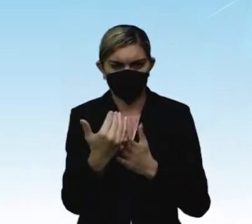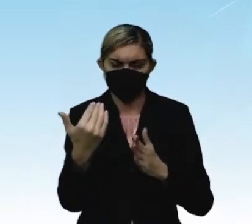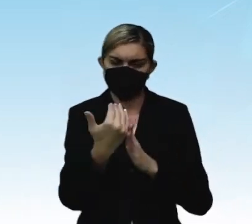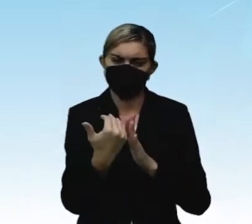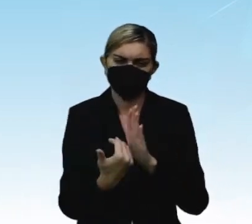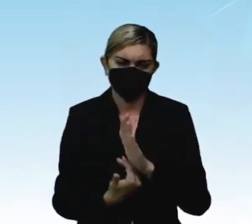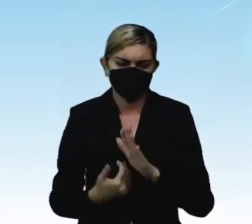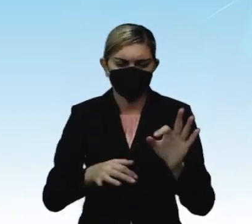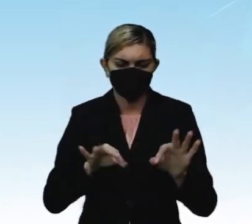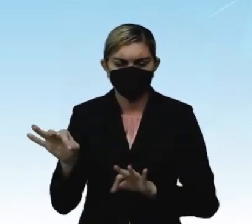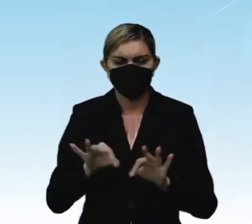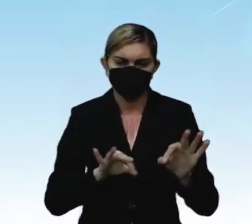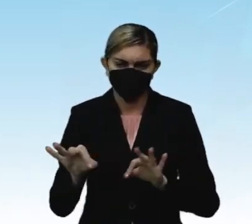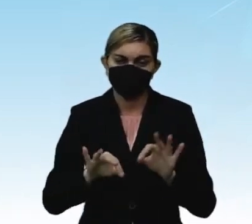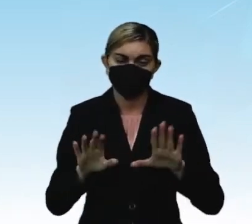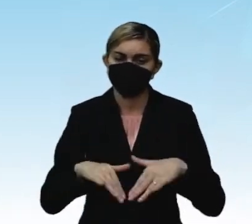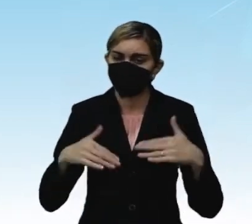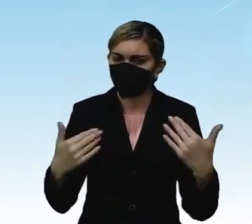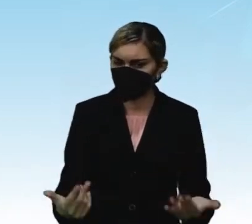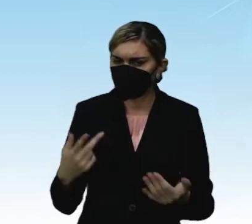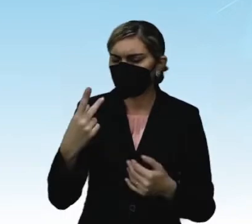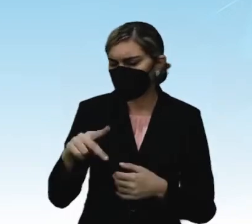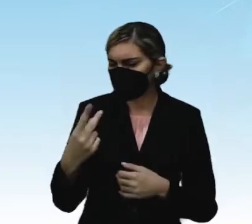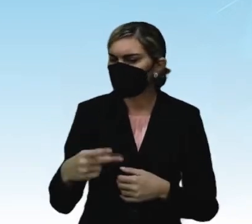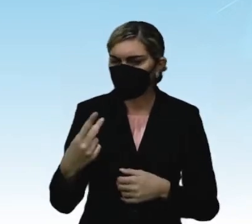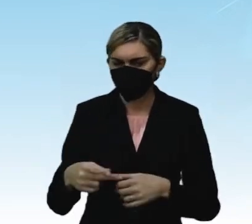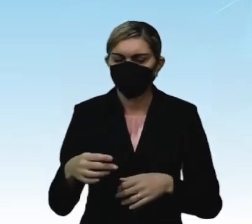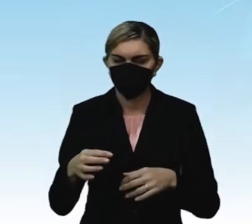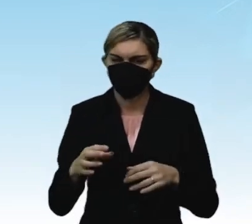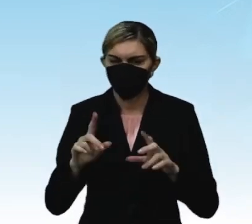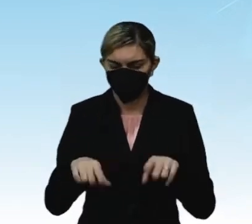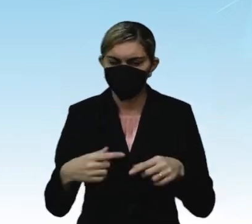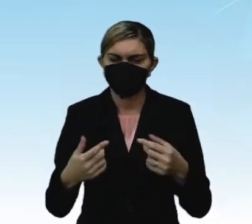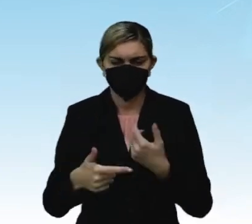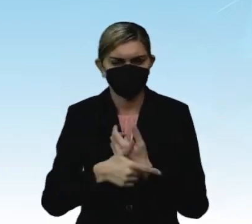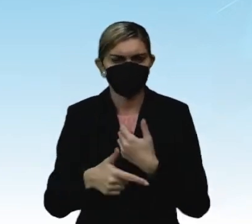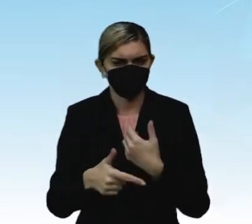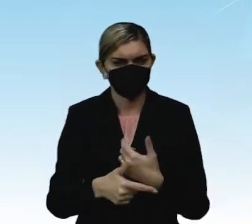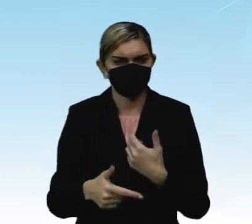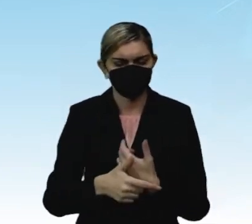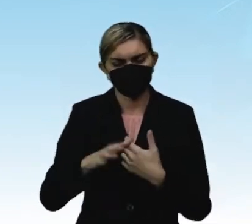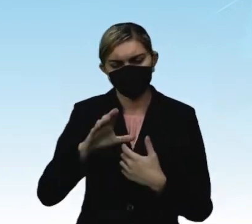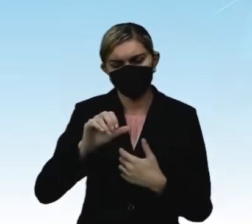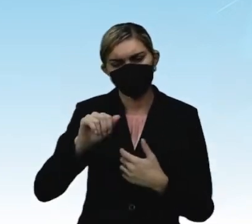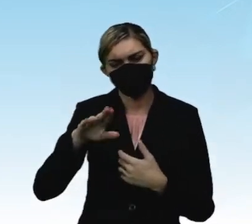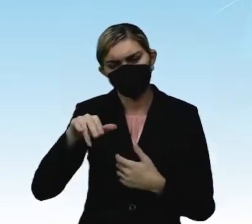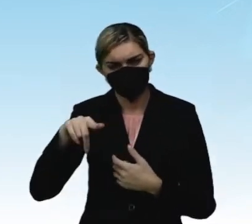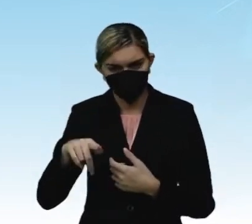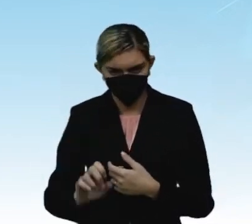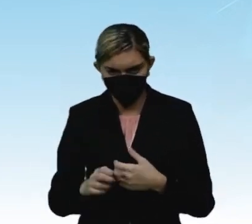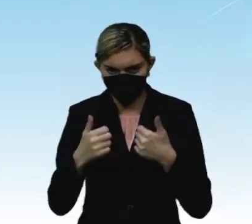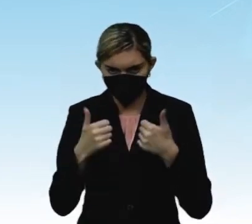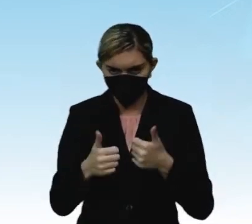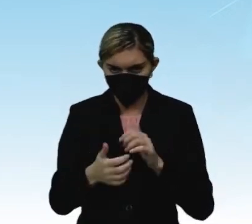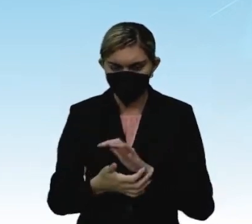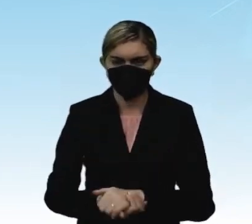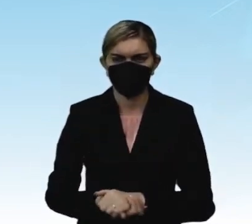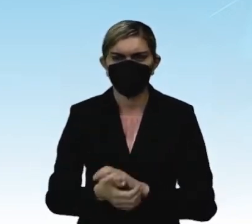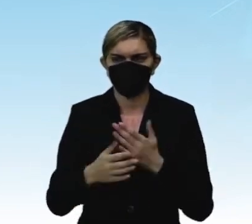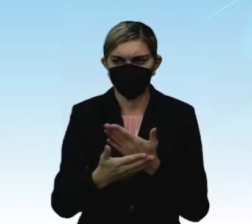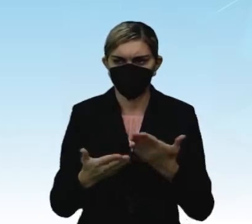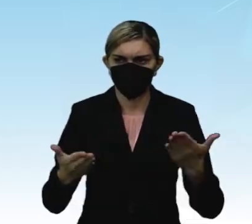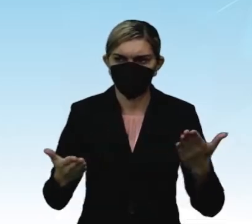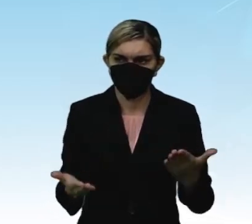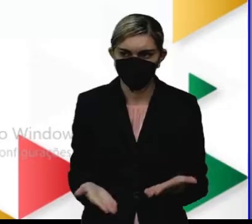tal, organiza isso. Então, esse é o papel do cacique, tá bom? Aí